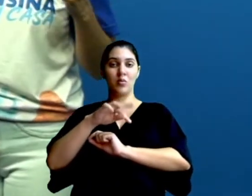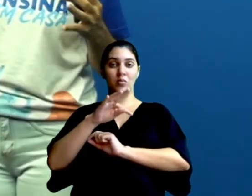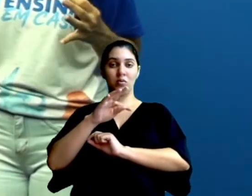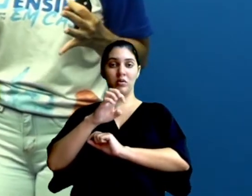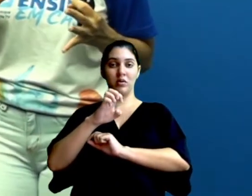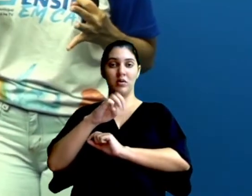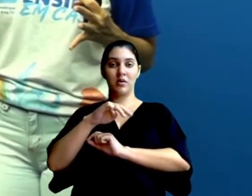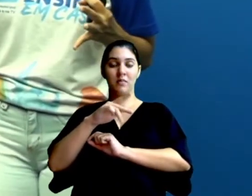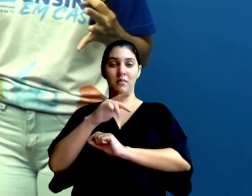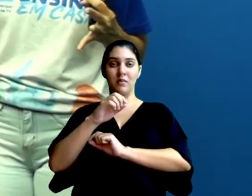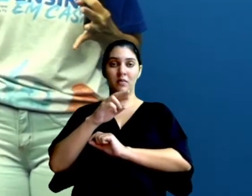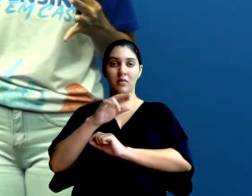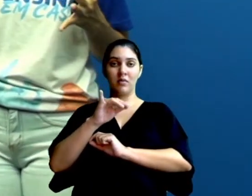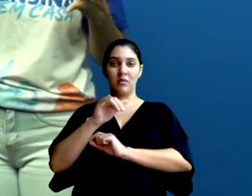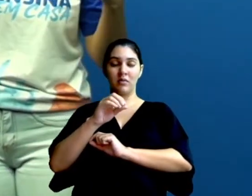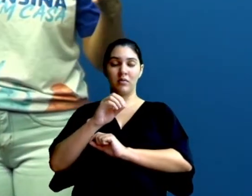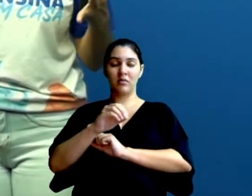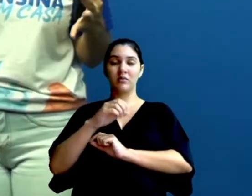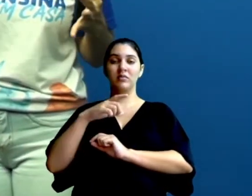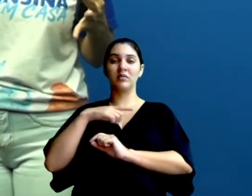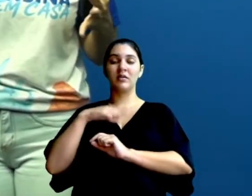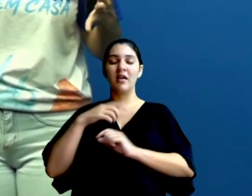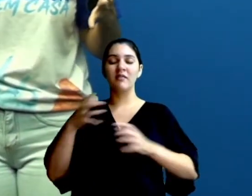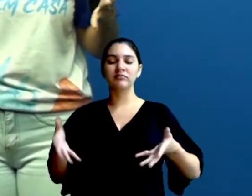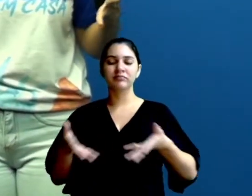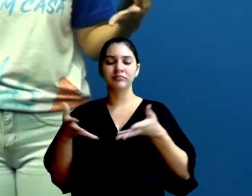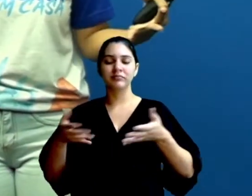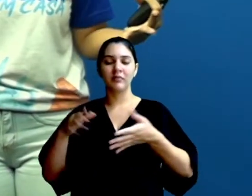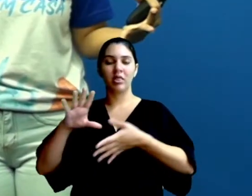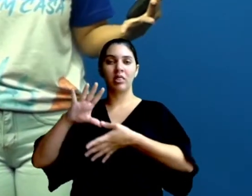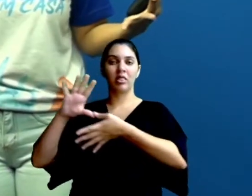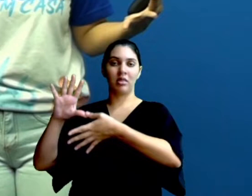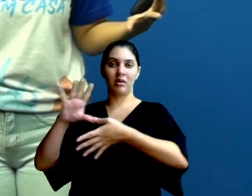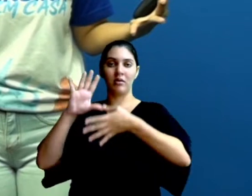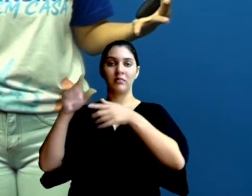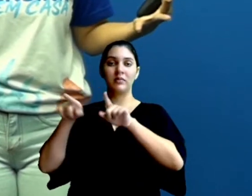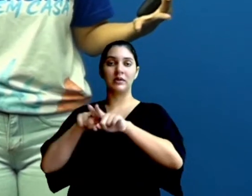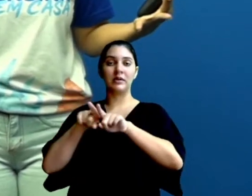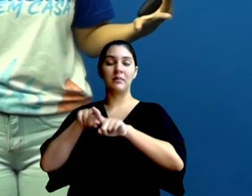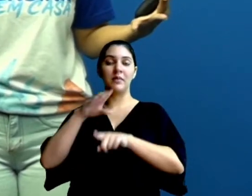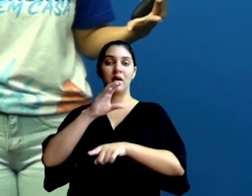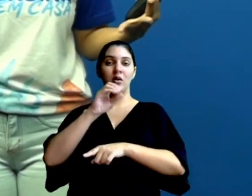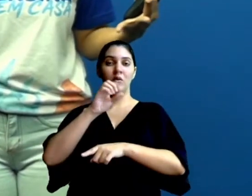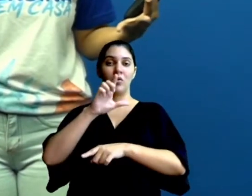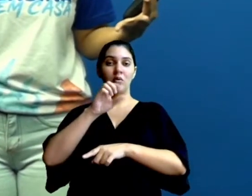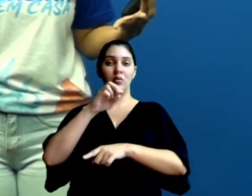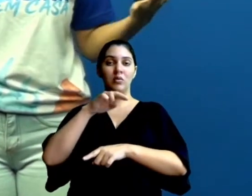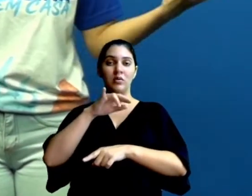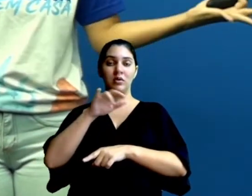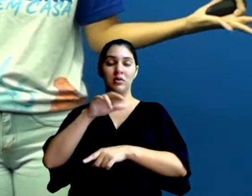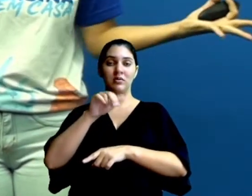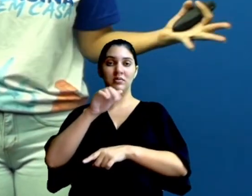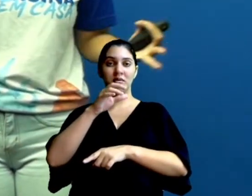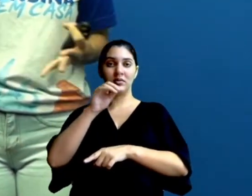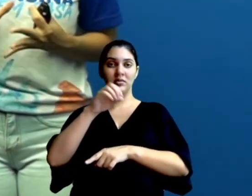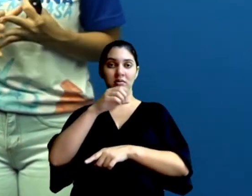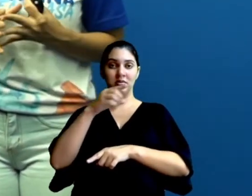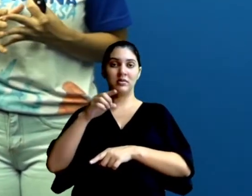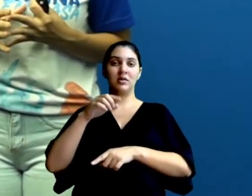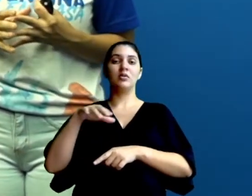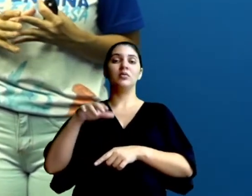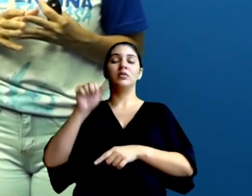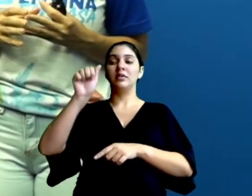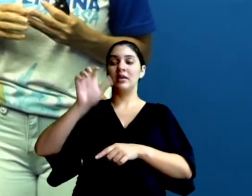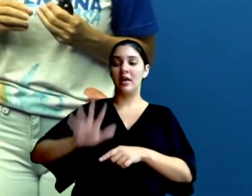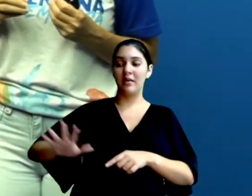os fluxos migratórios ali da Europa e a colonização da América